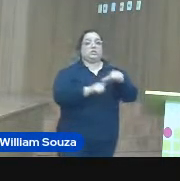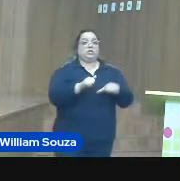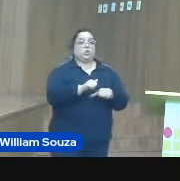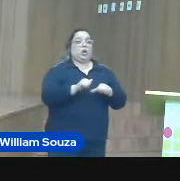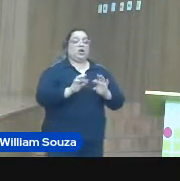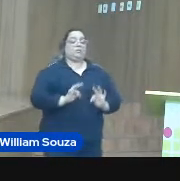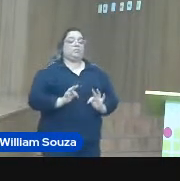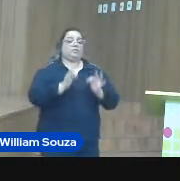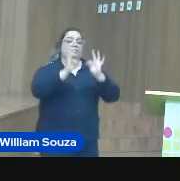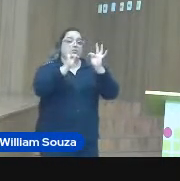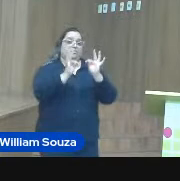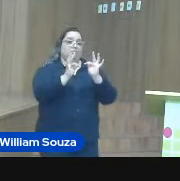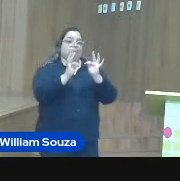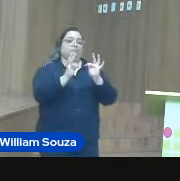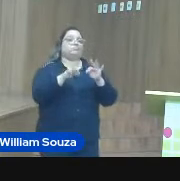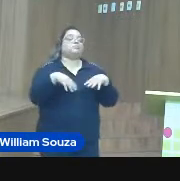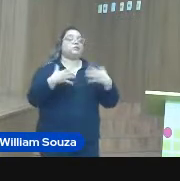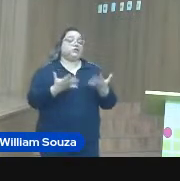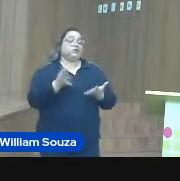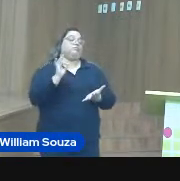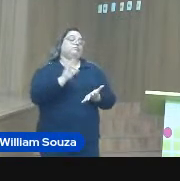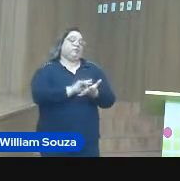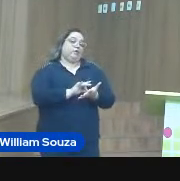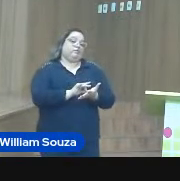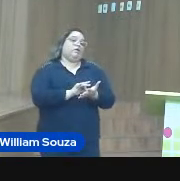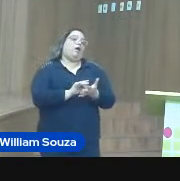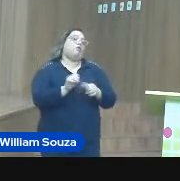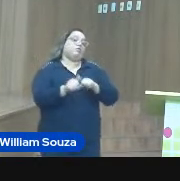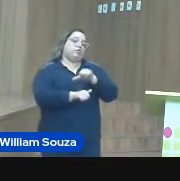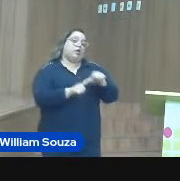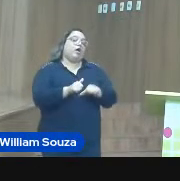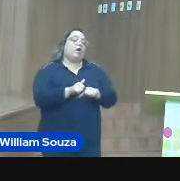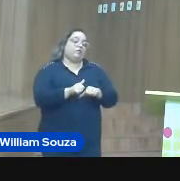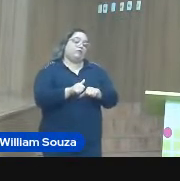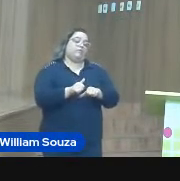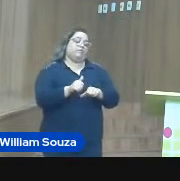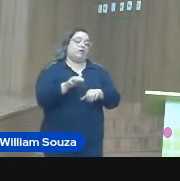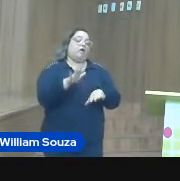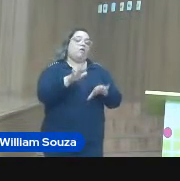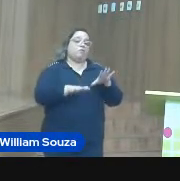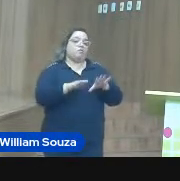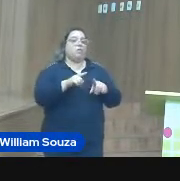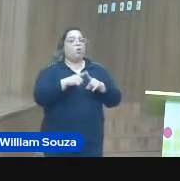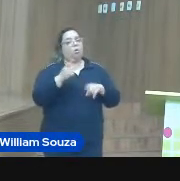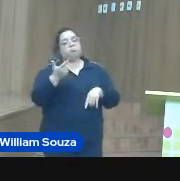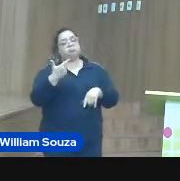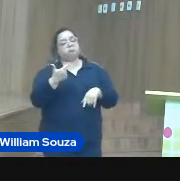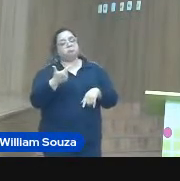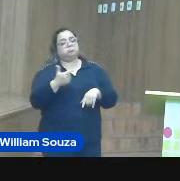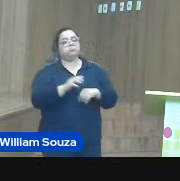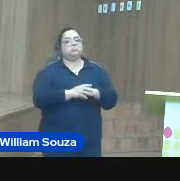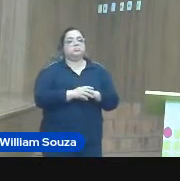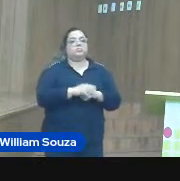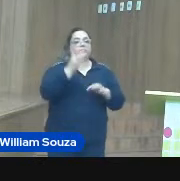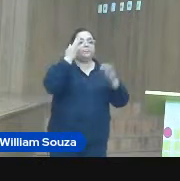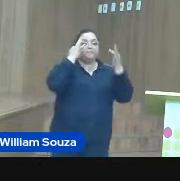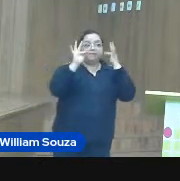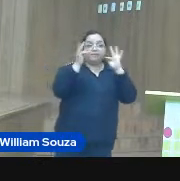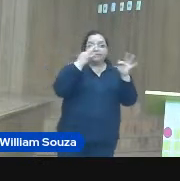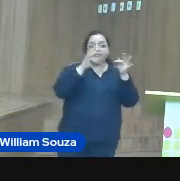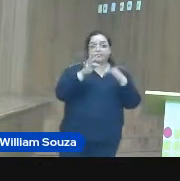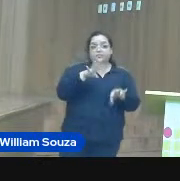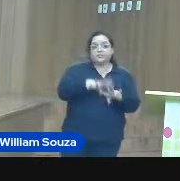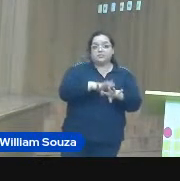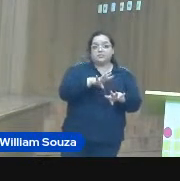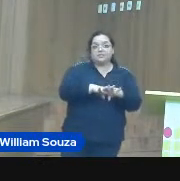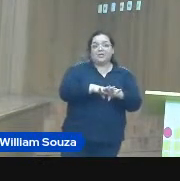parte, em vários sentidos. Em outros, não. E na filosofia da matemática? Aí vem o que o professor